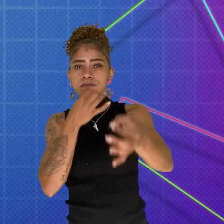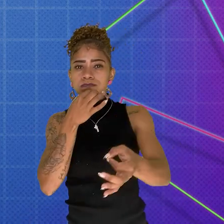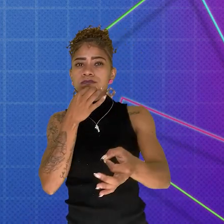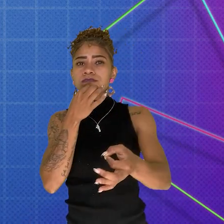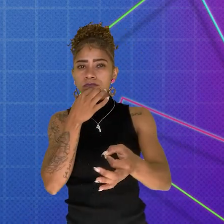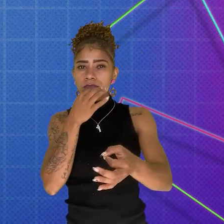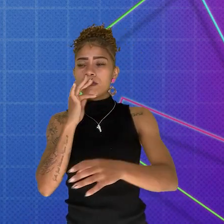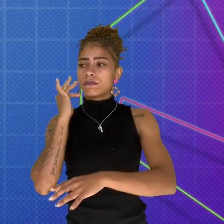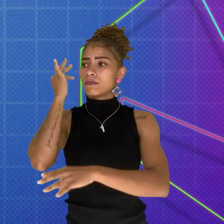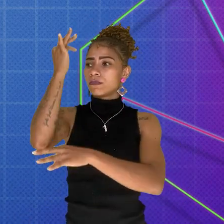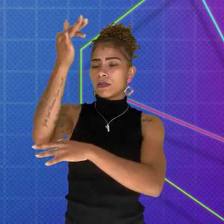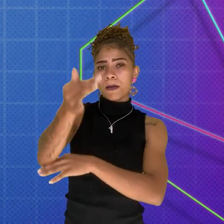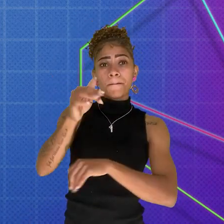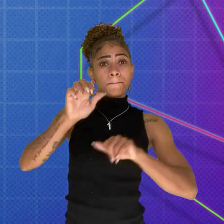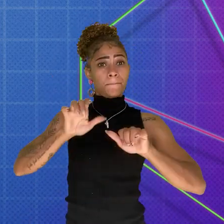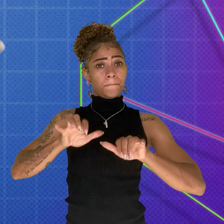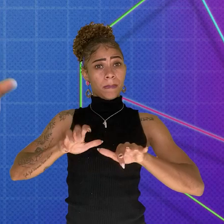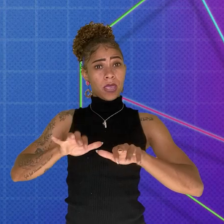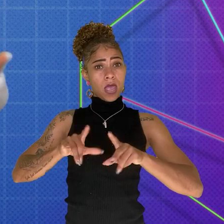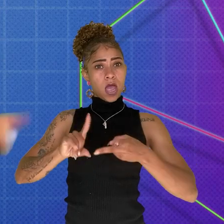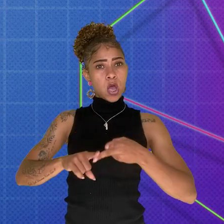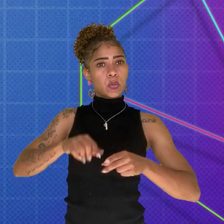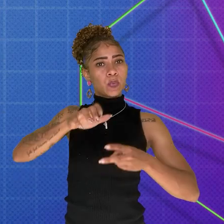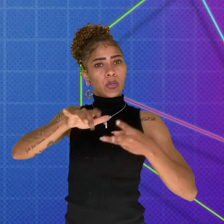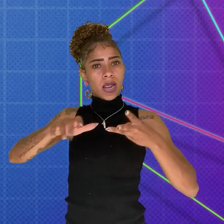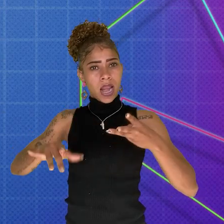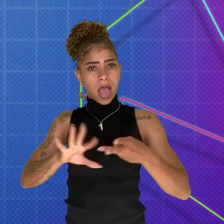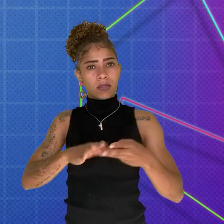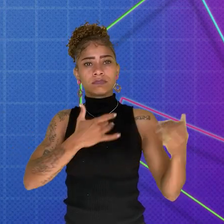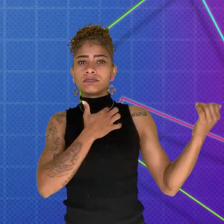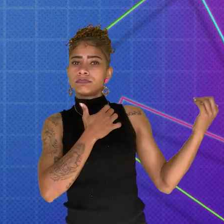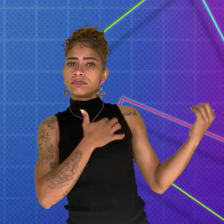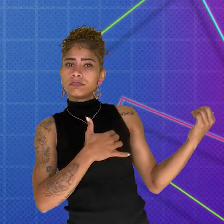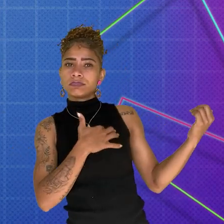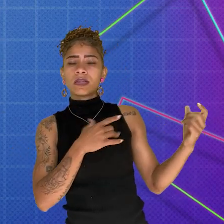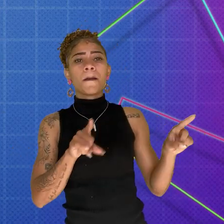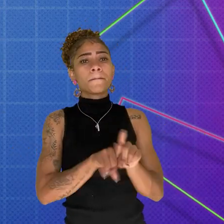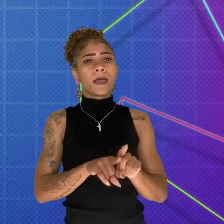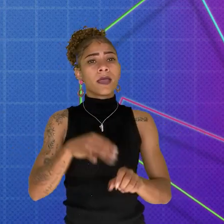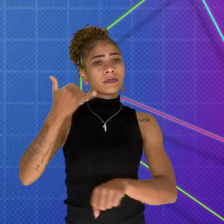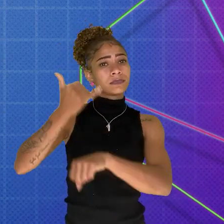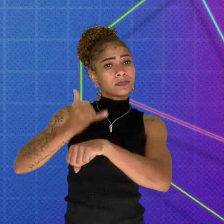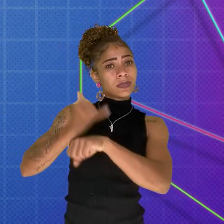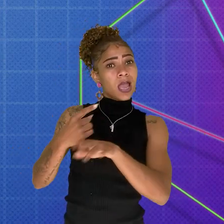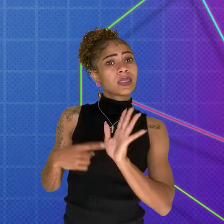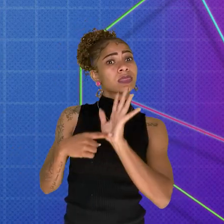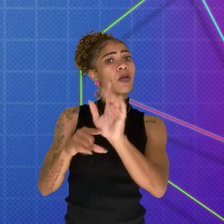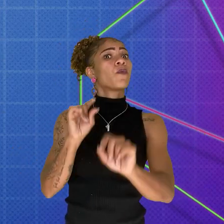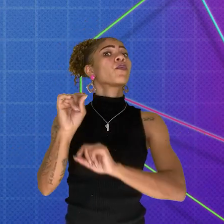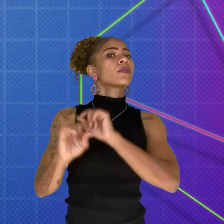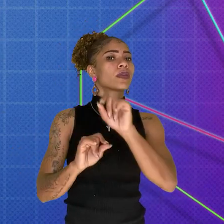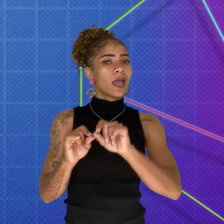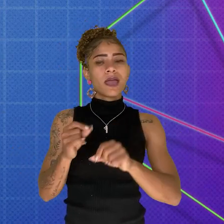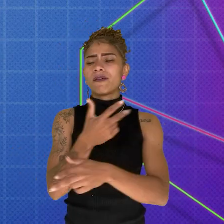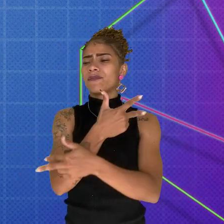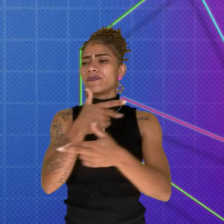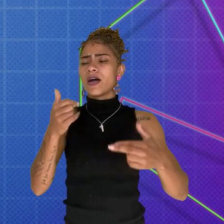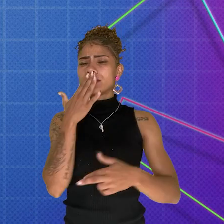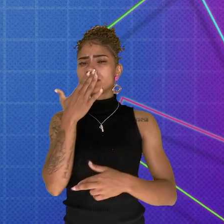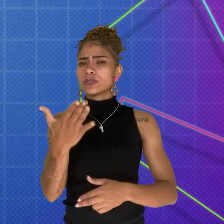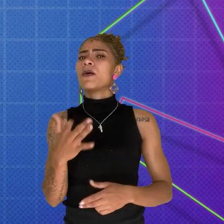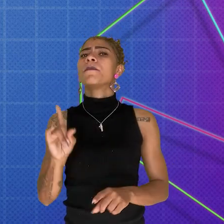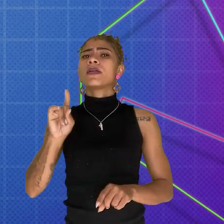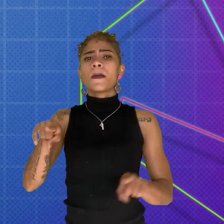instrumentos musicais futuristas, como pianos, teclados, cordas e metais. Eles oferecem uma ampla gama de opções